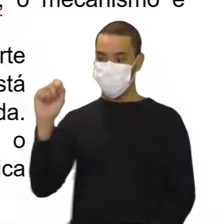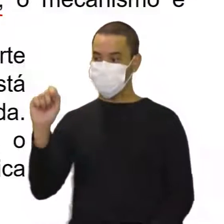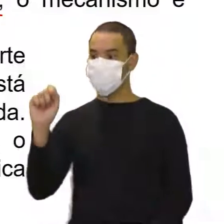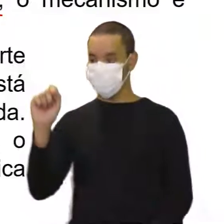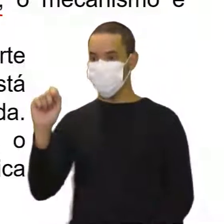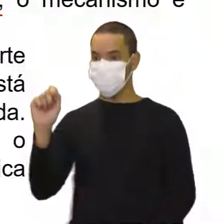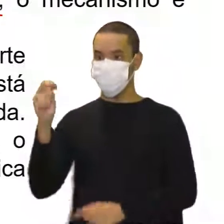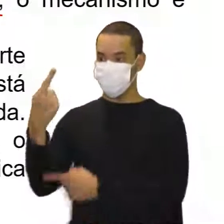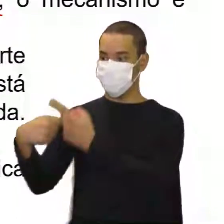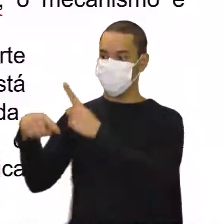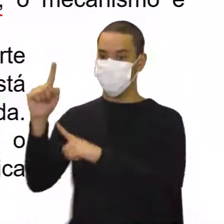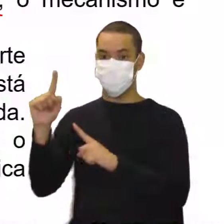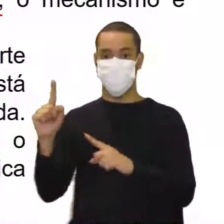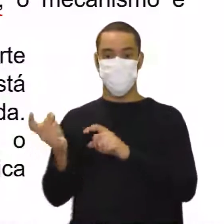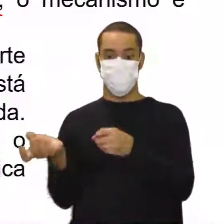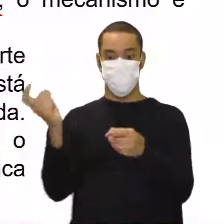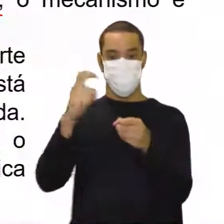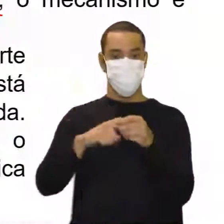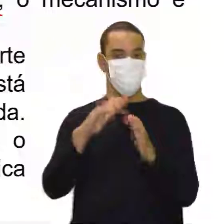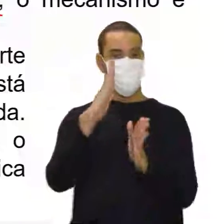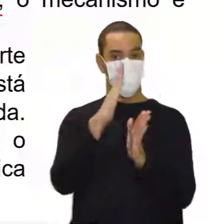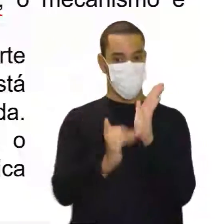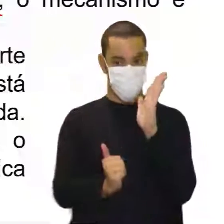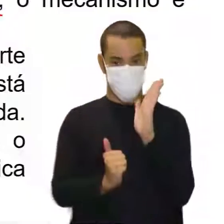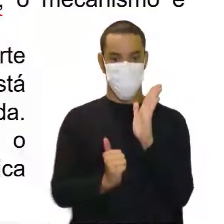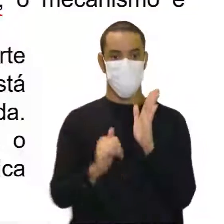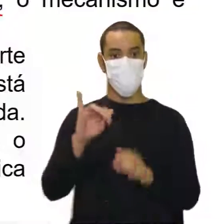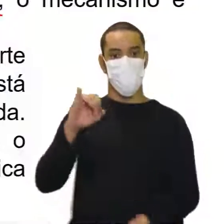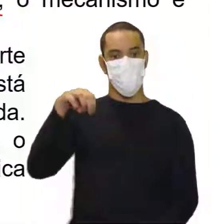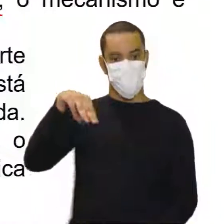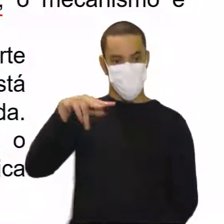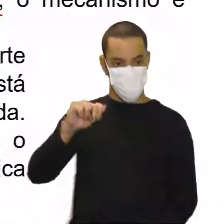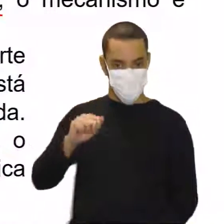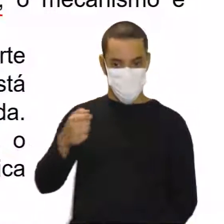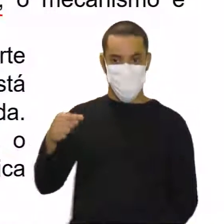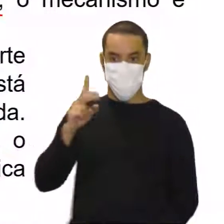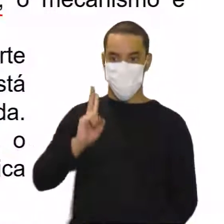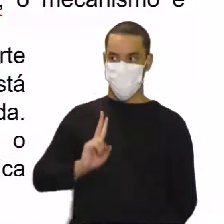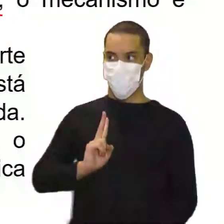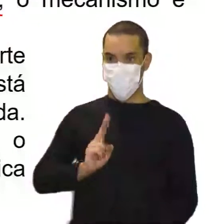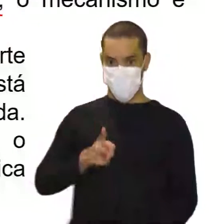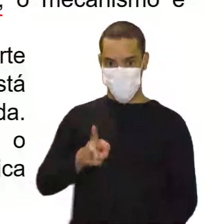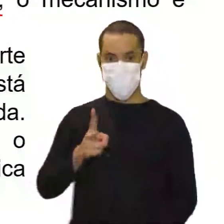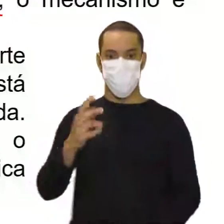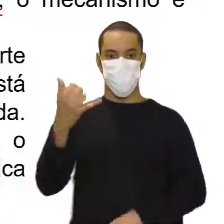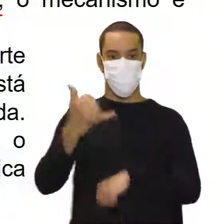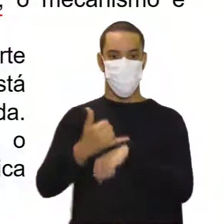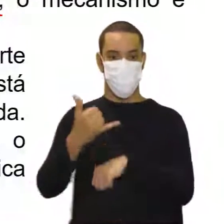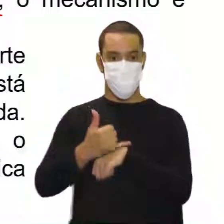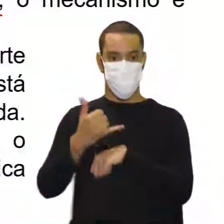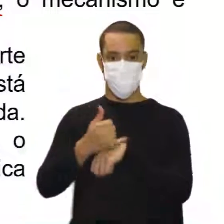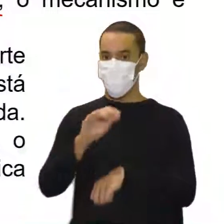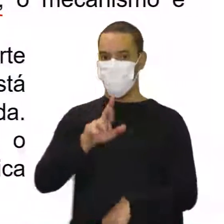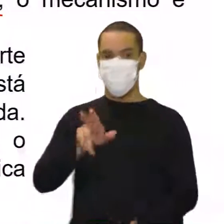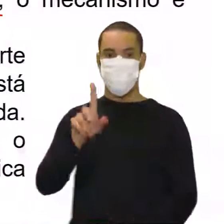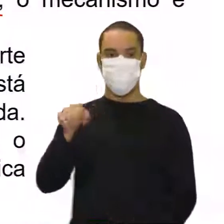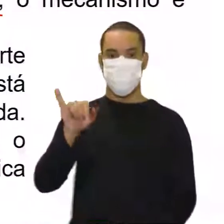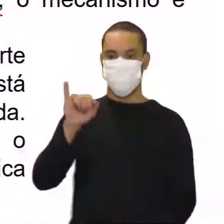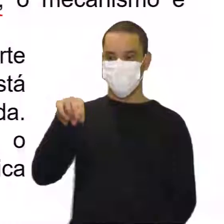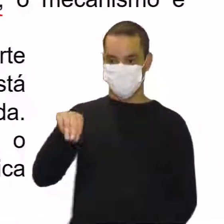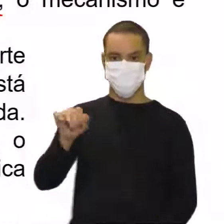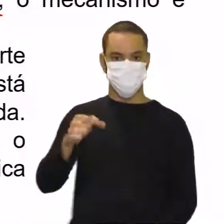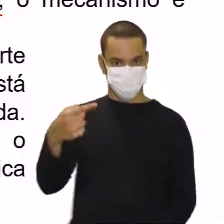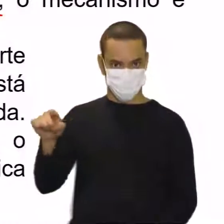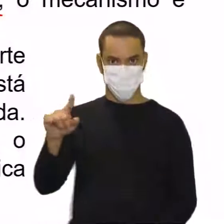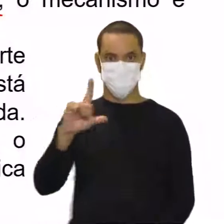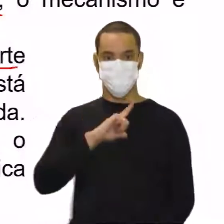desarma. Um ímã permanente, está falando que tem que ter, em vez de ser um material ferromagnético, é um ímã permanente, com